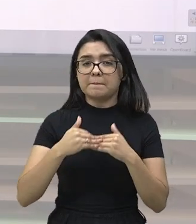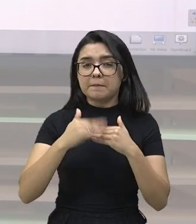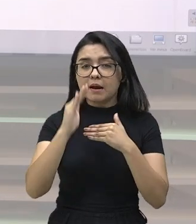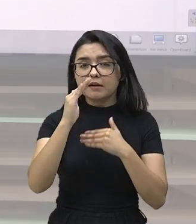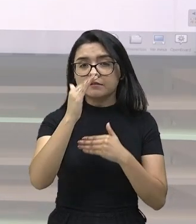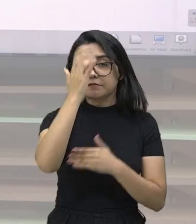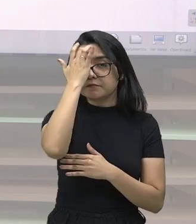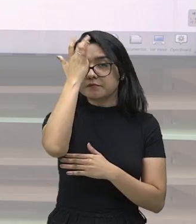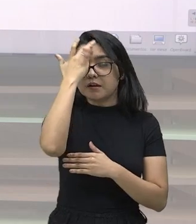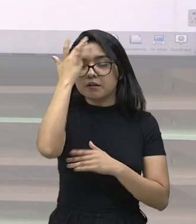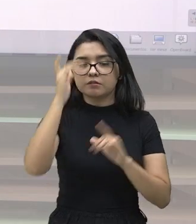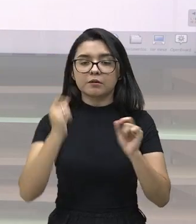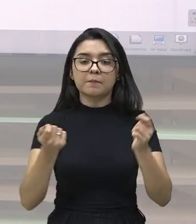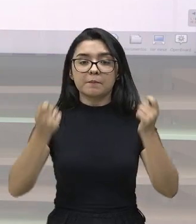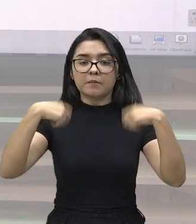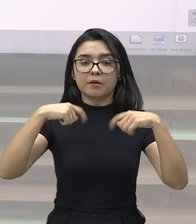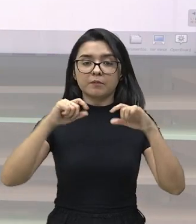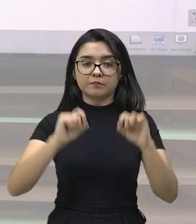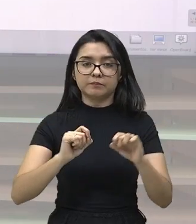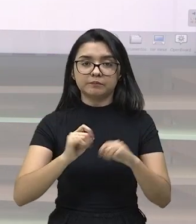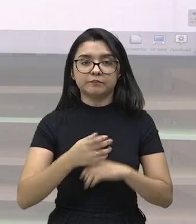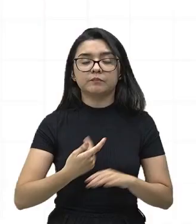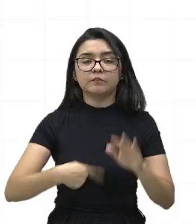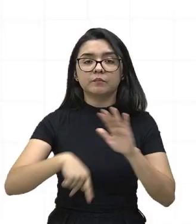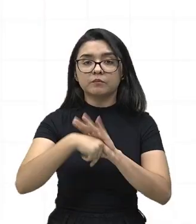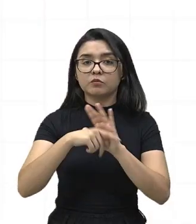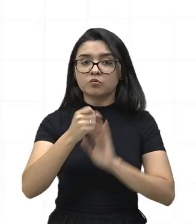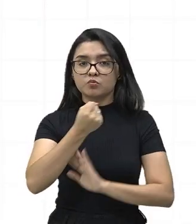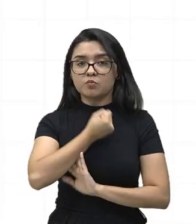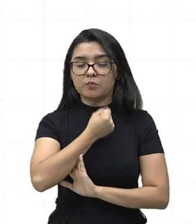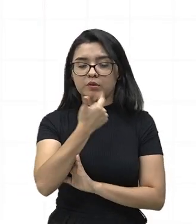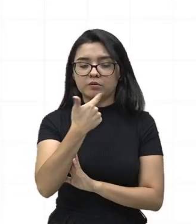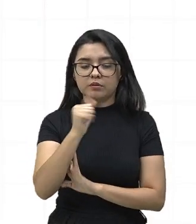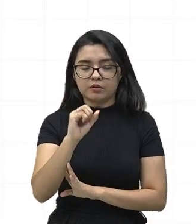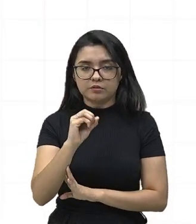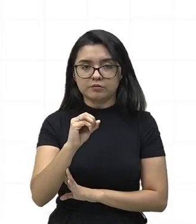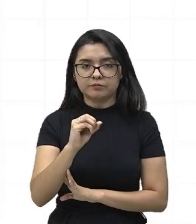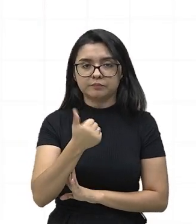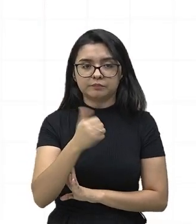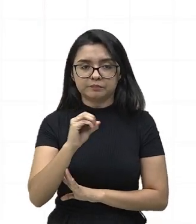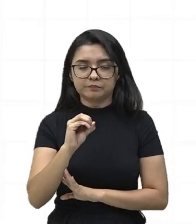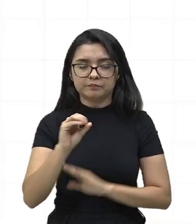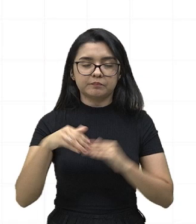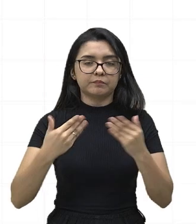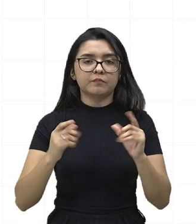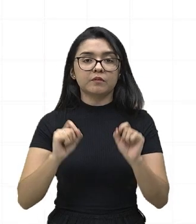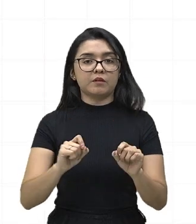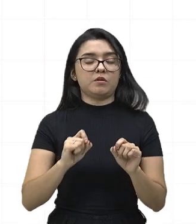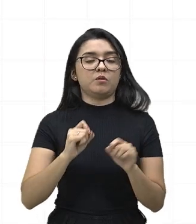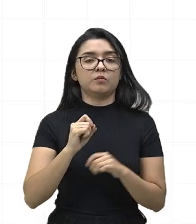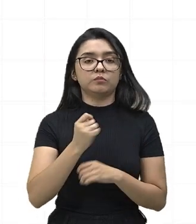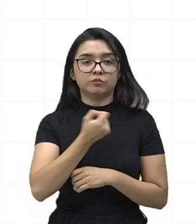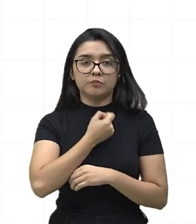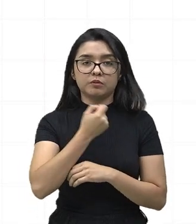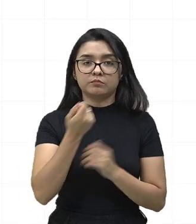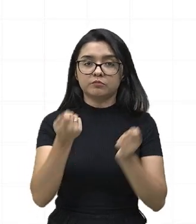que é o critério de divisibilidade por 10. Vejam só. Um número é divisível por 10 se